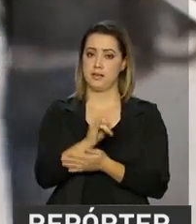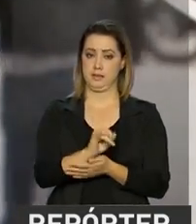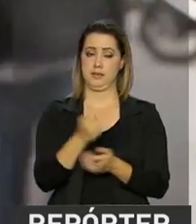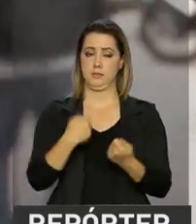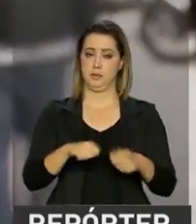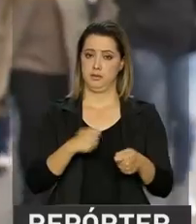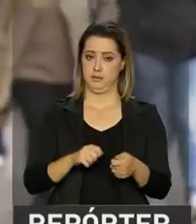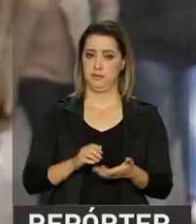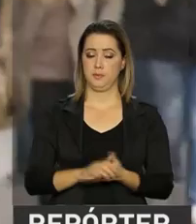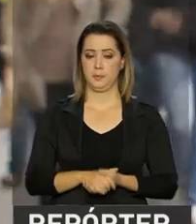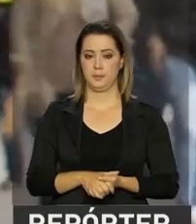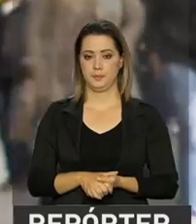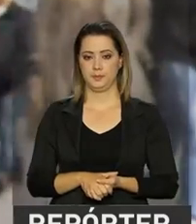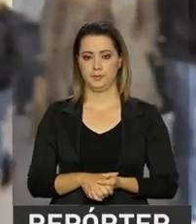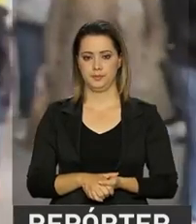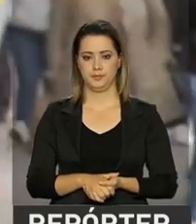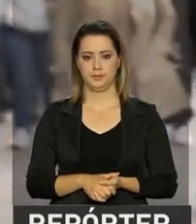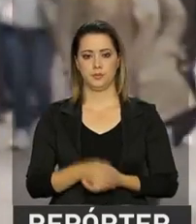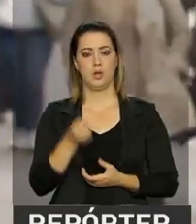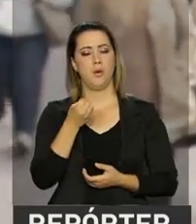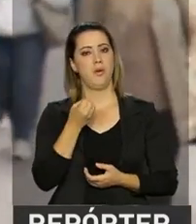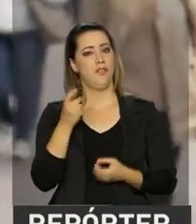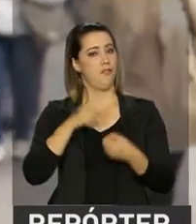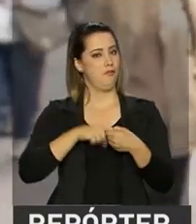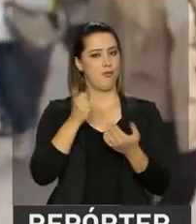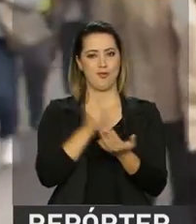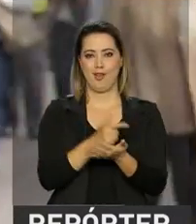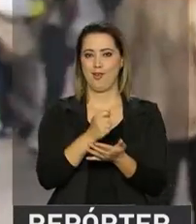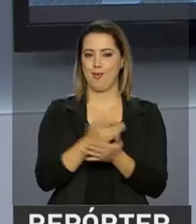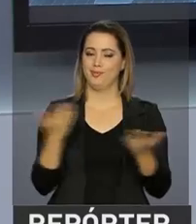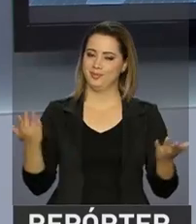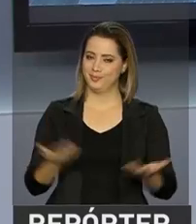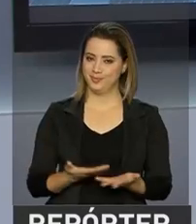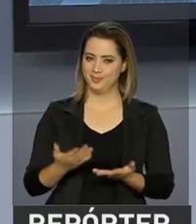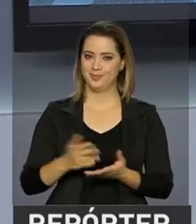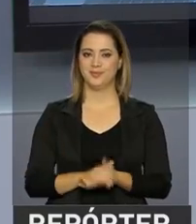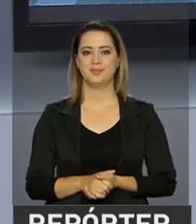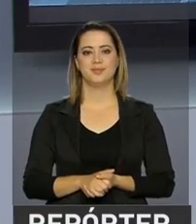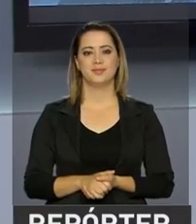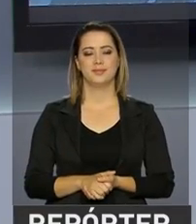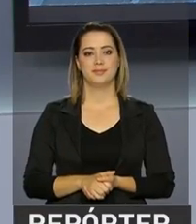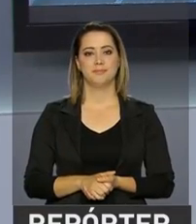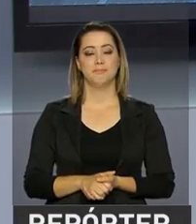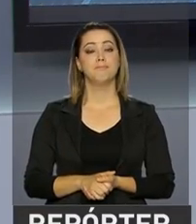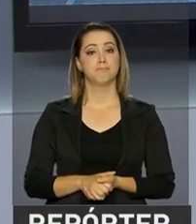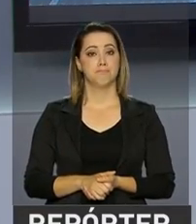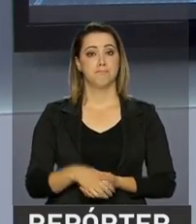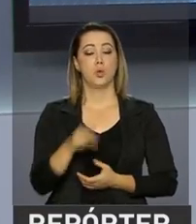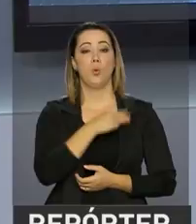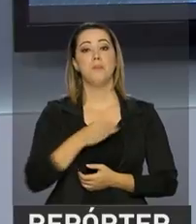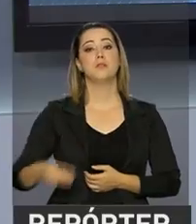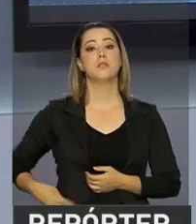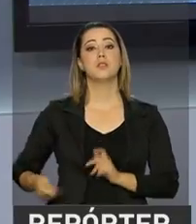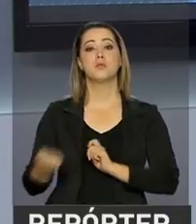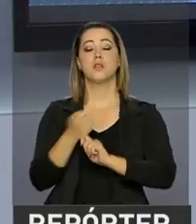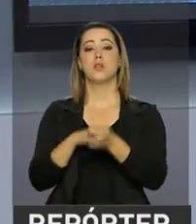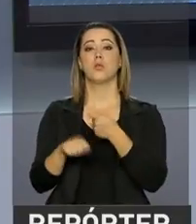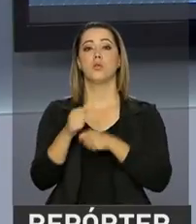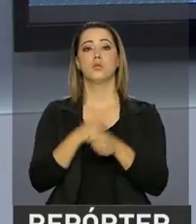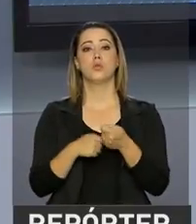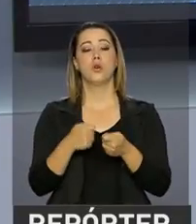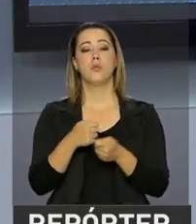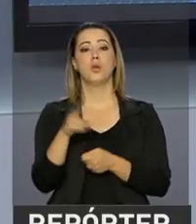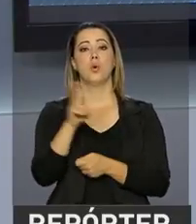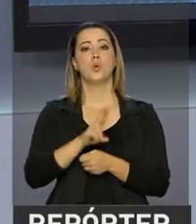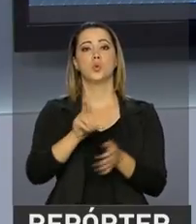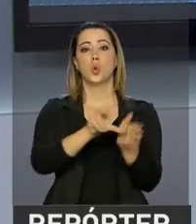voltar às compras. Estou apta a voltar ao consumo agora. O ministro da Fazenda, Henrique Meirelles, utilizou o seu